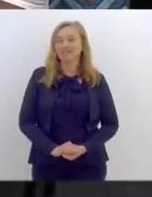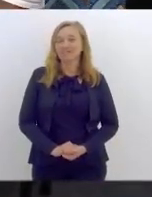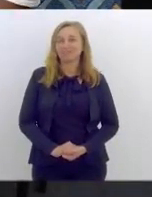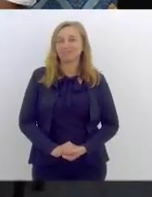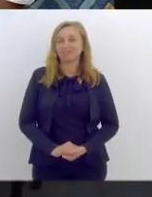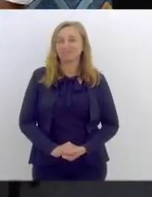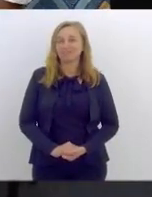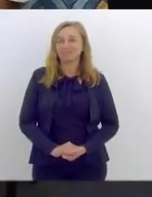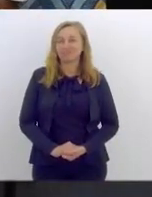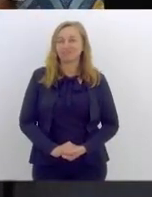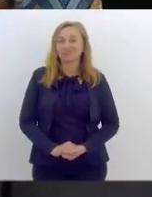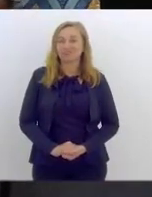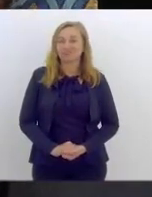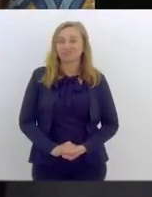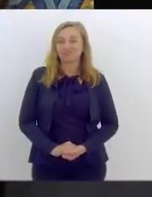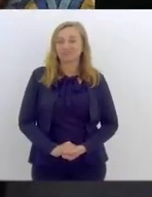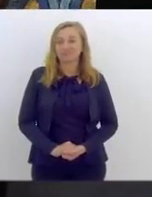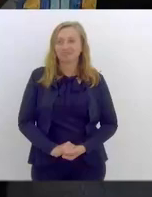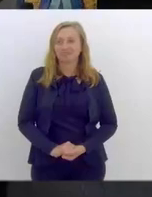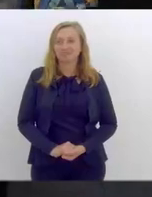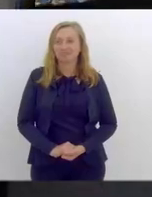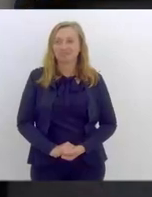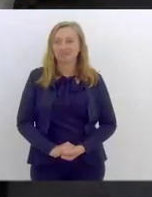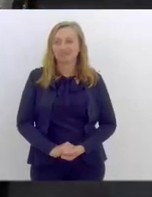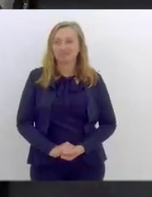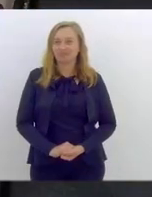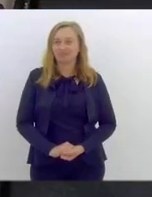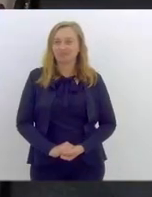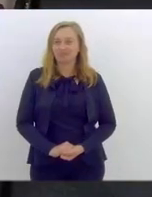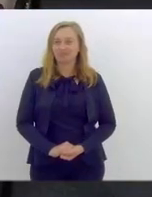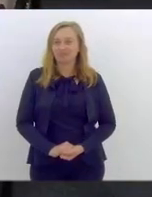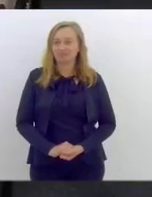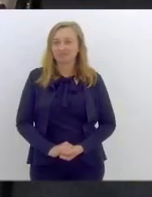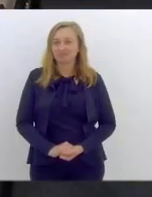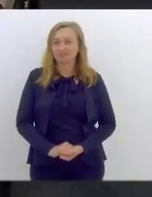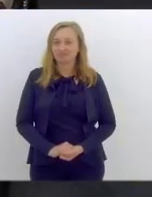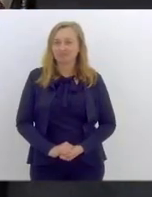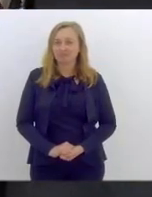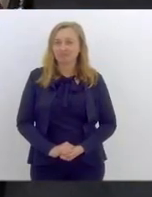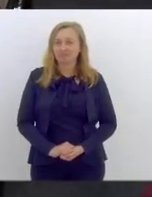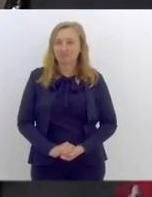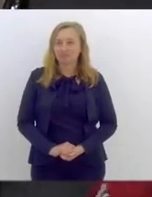defumar. Folha que cura a voz de Bezi.